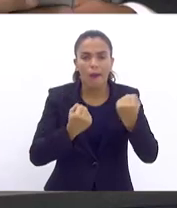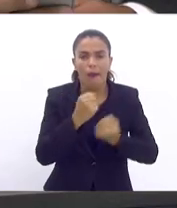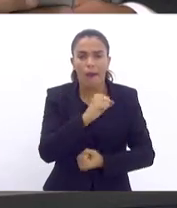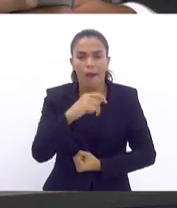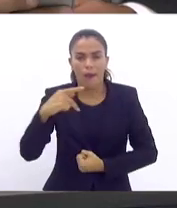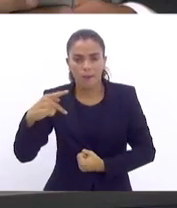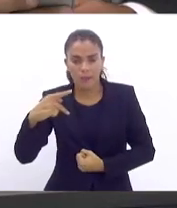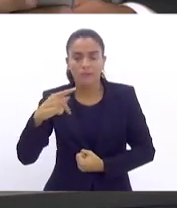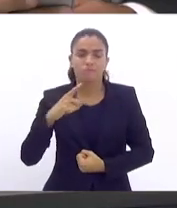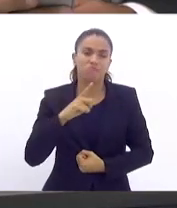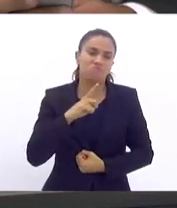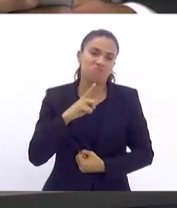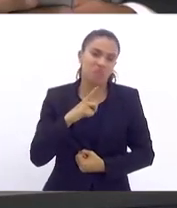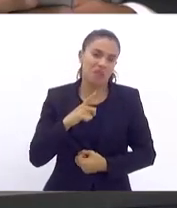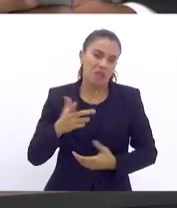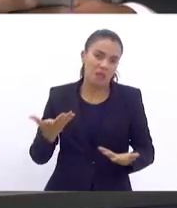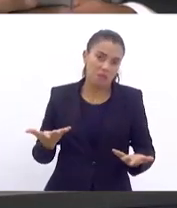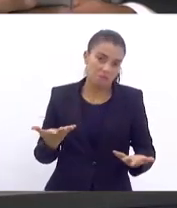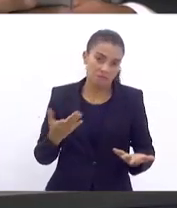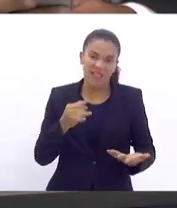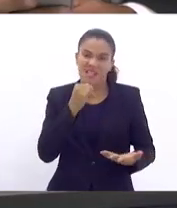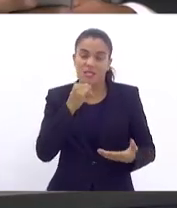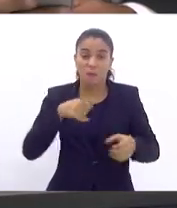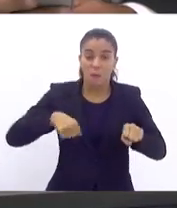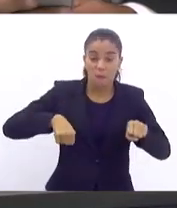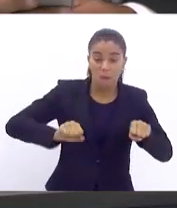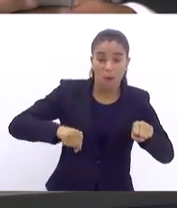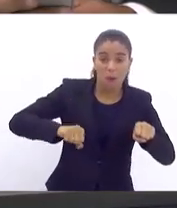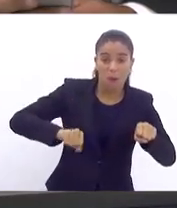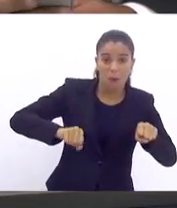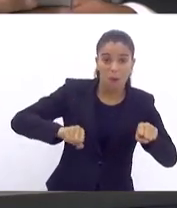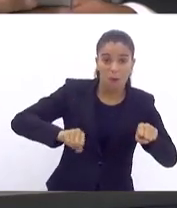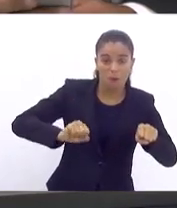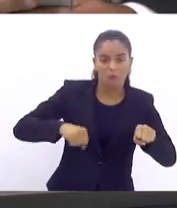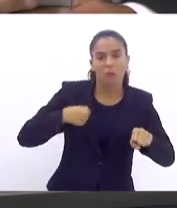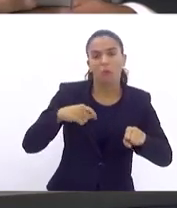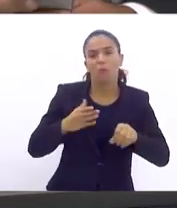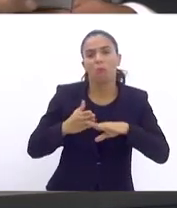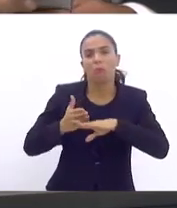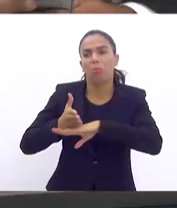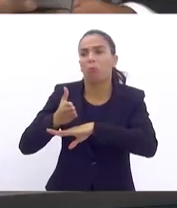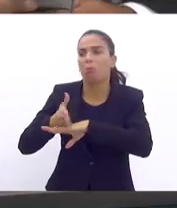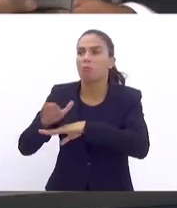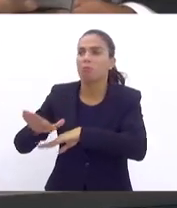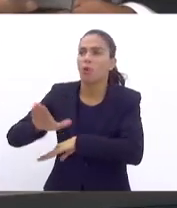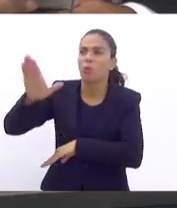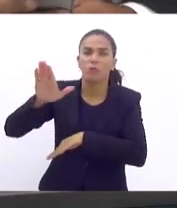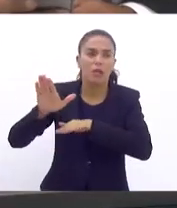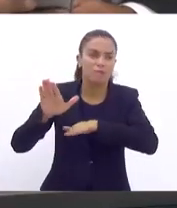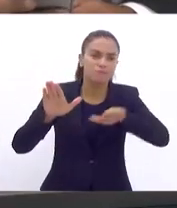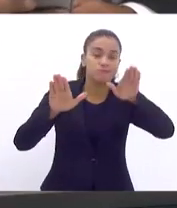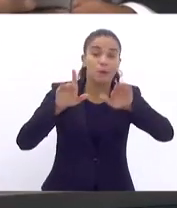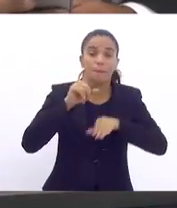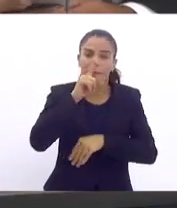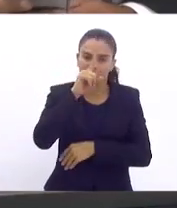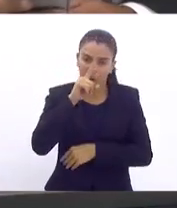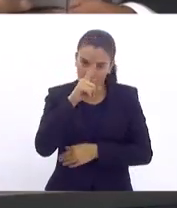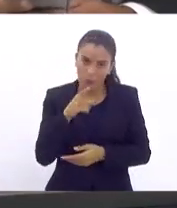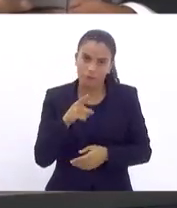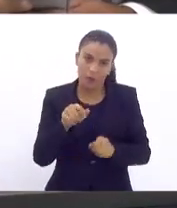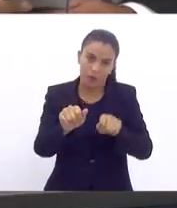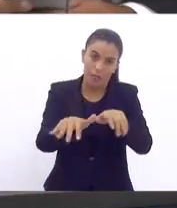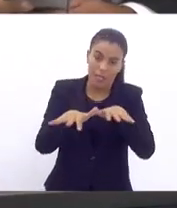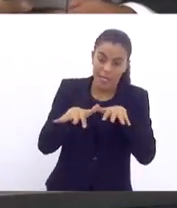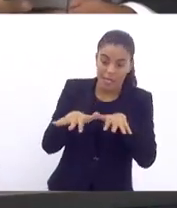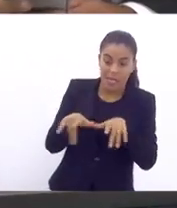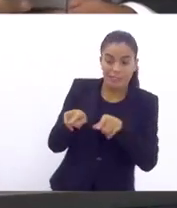se metem Moto Taxistas vão em comunidades perigosas né então Assembleia tal decide